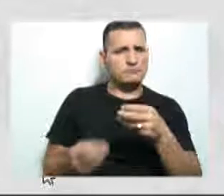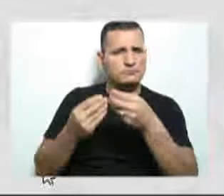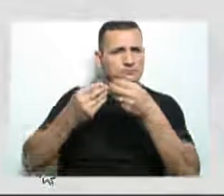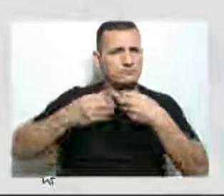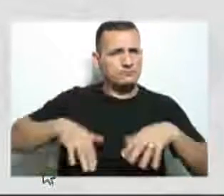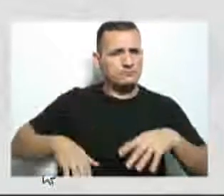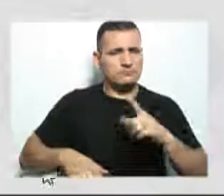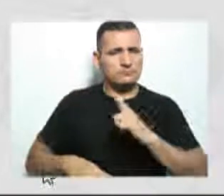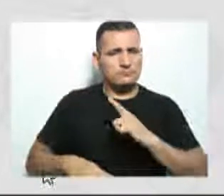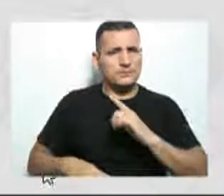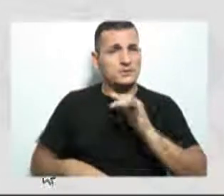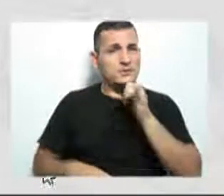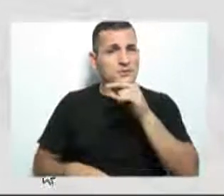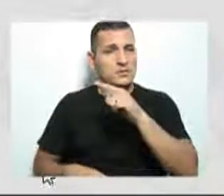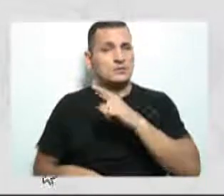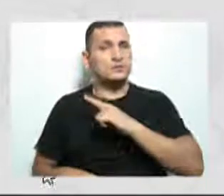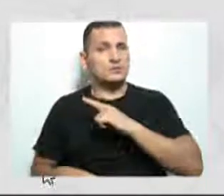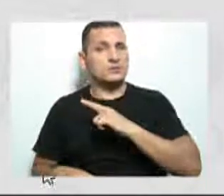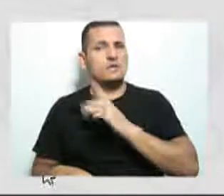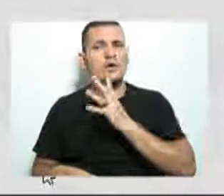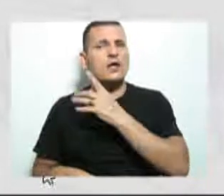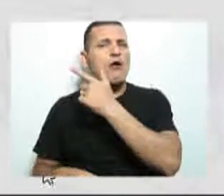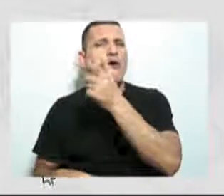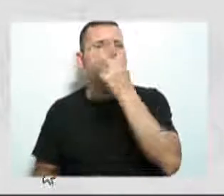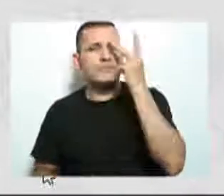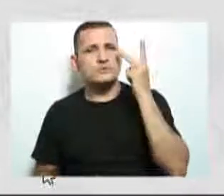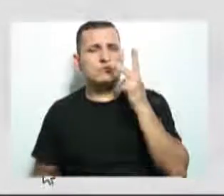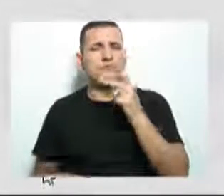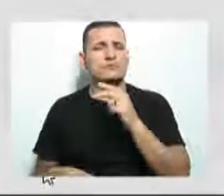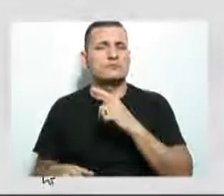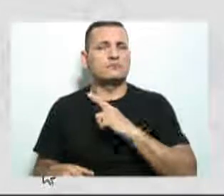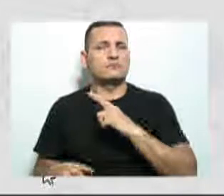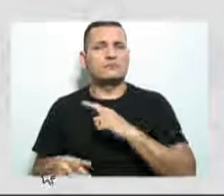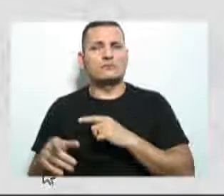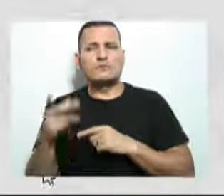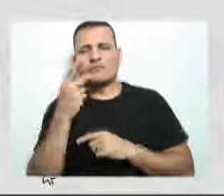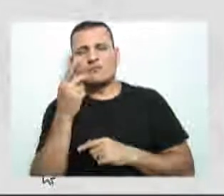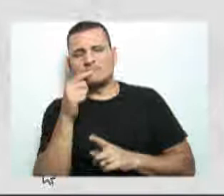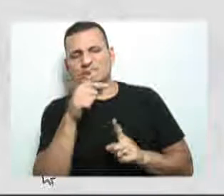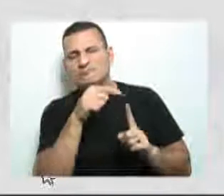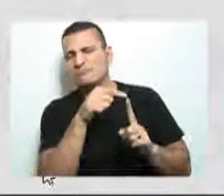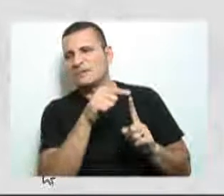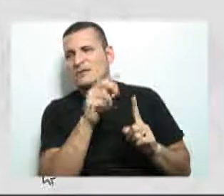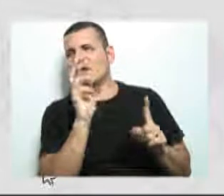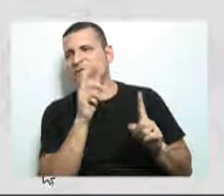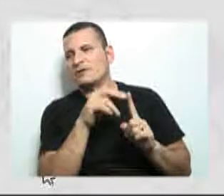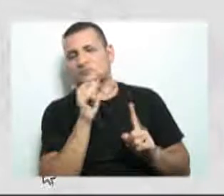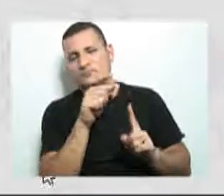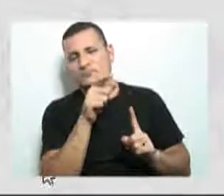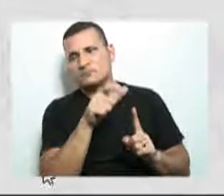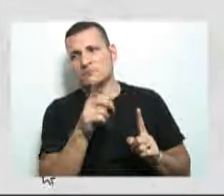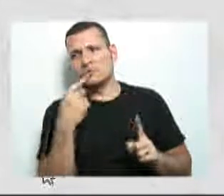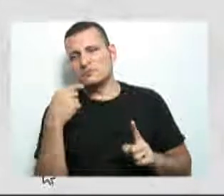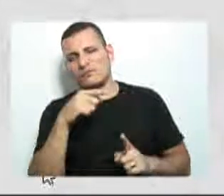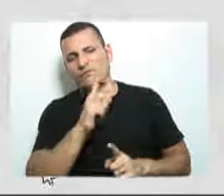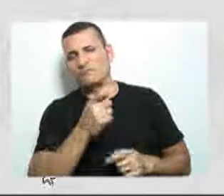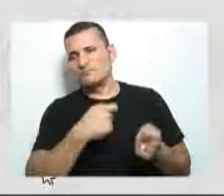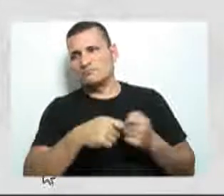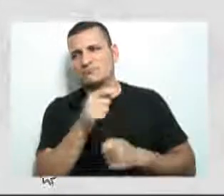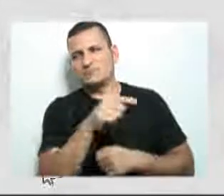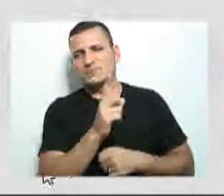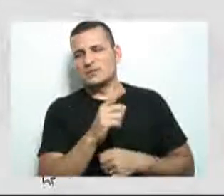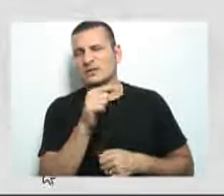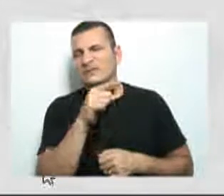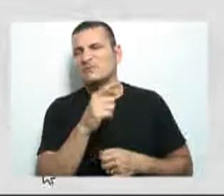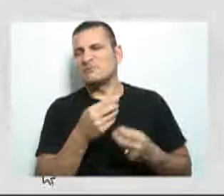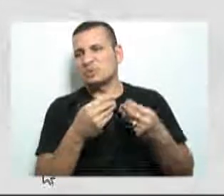tem influência sobre outras pessoas, ele vai dar referência de você, olha, não vai negociar ali com o Clébio não, viu? Por quê? Acabei de fazer uma